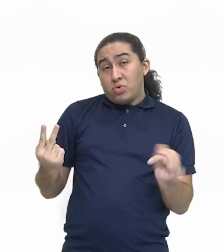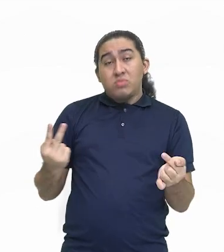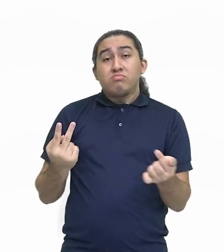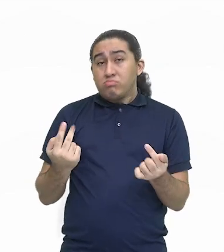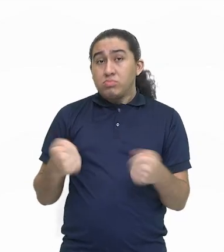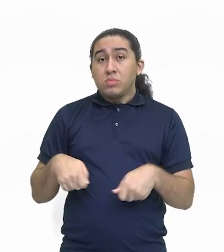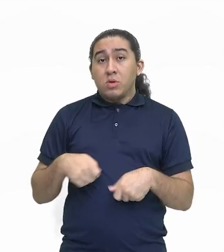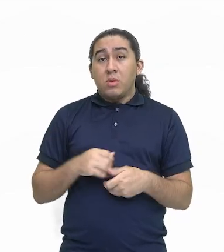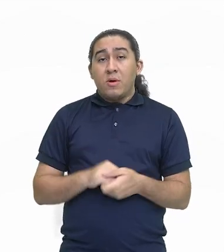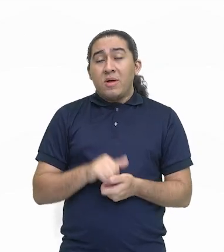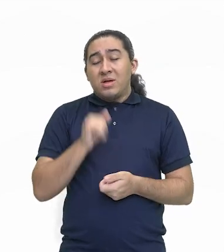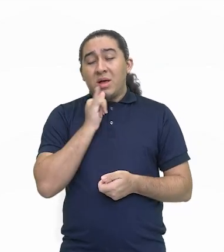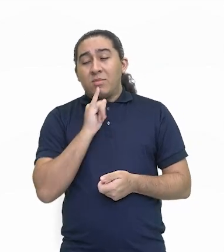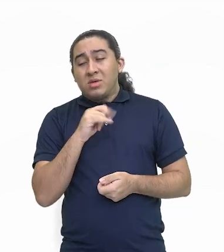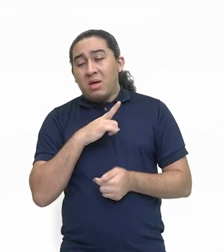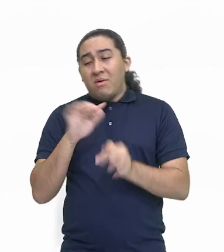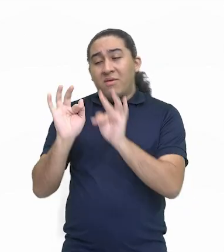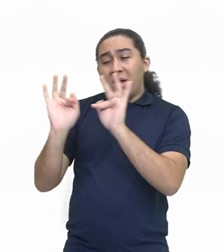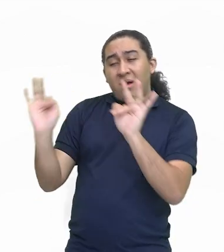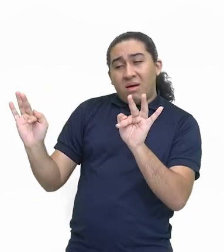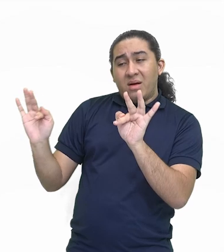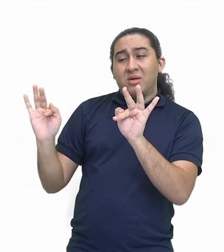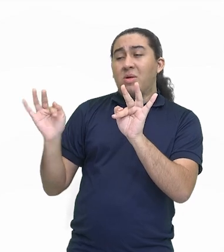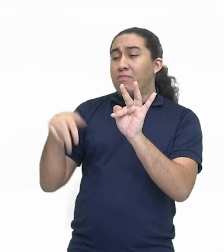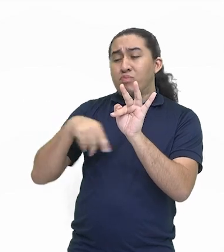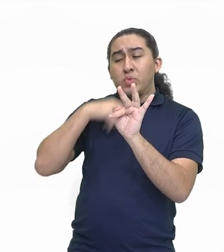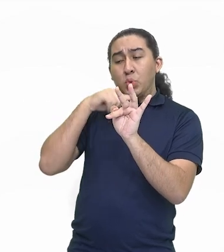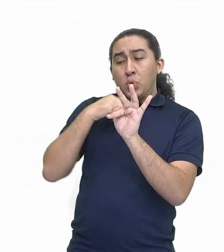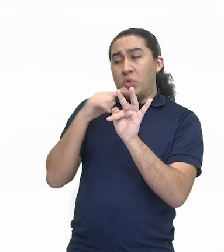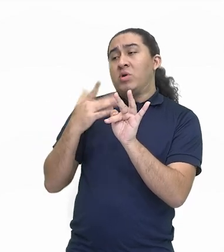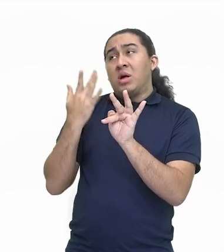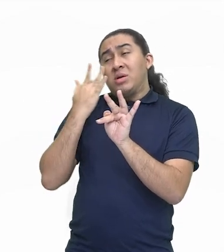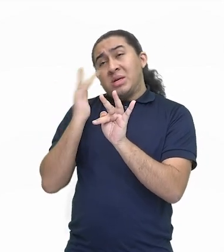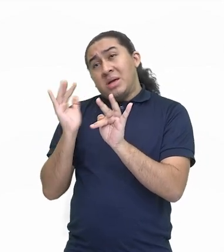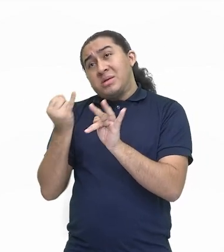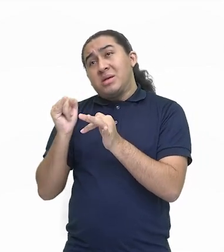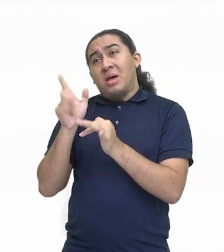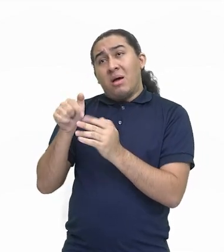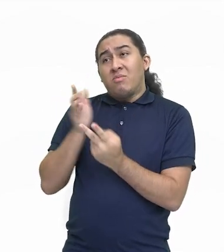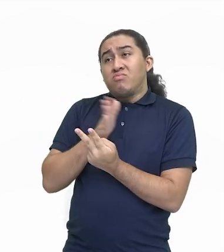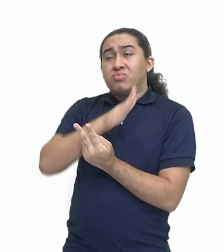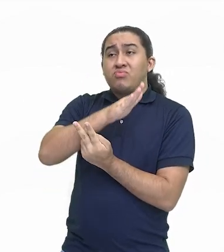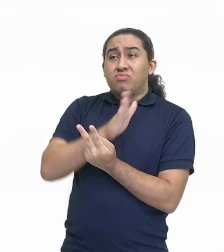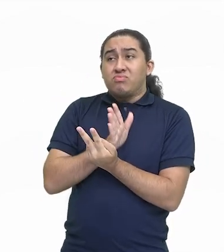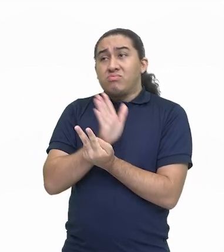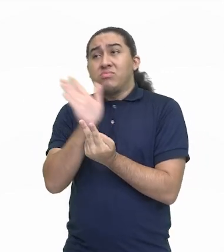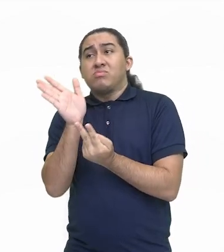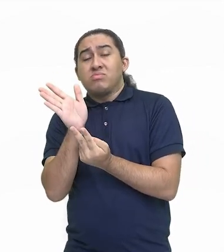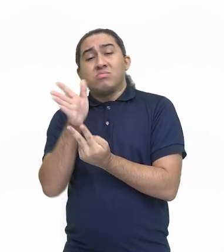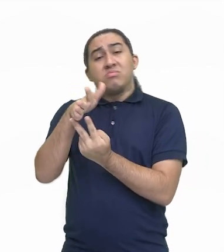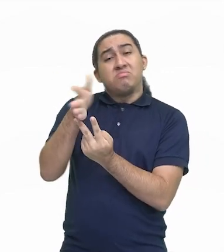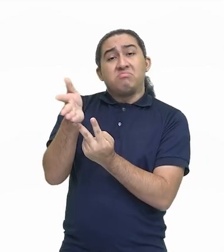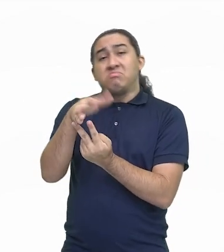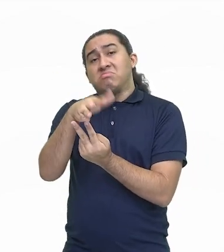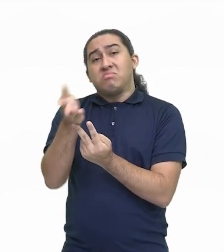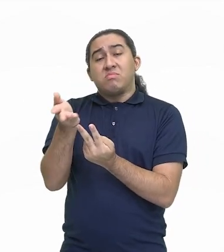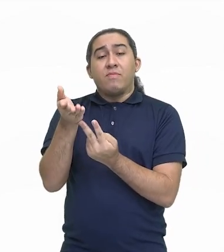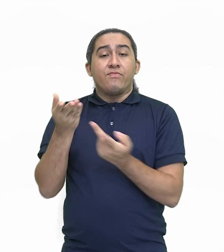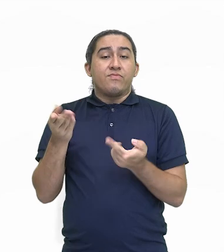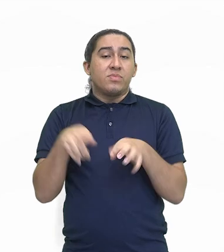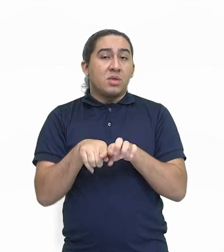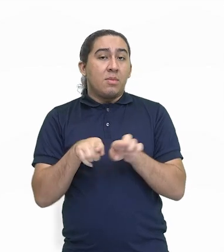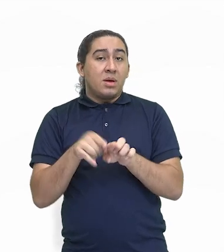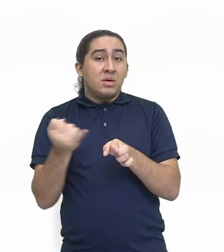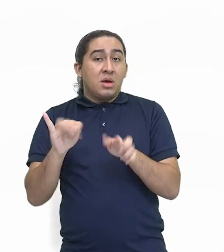isso, ou é aquilo, então não sabe direito, né, o sentido. E quando uma